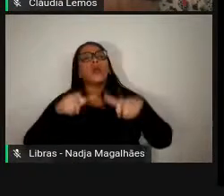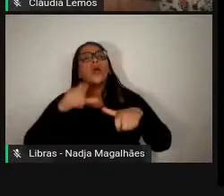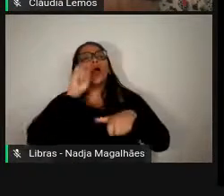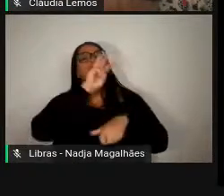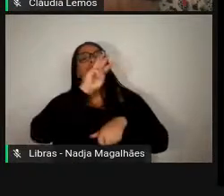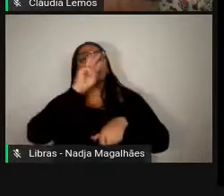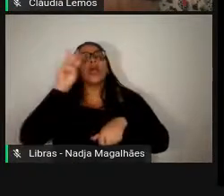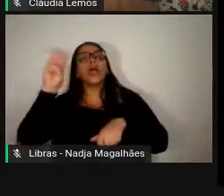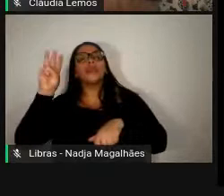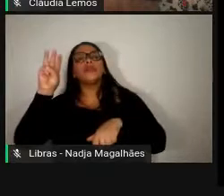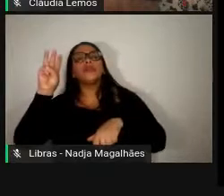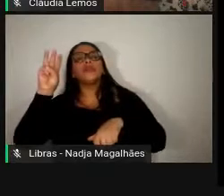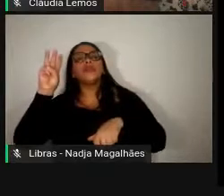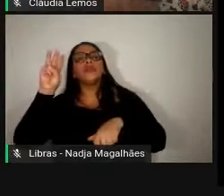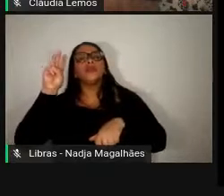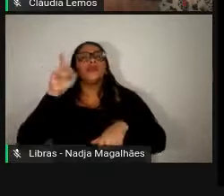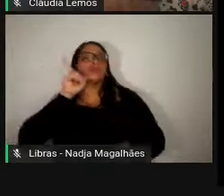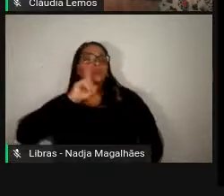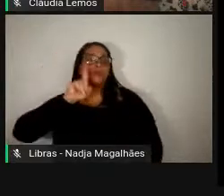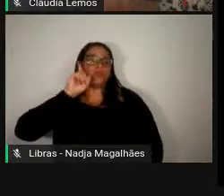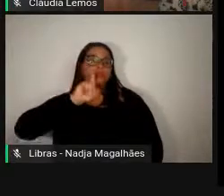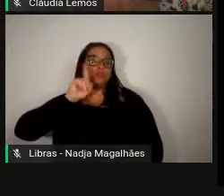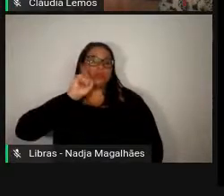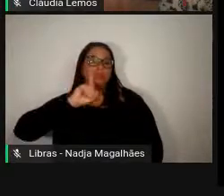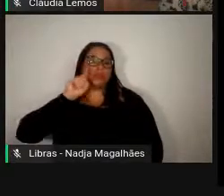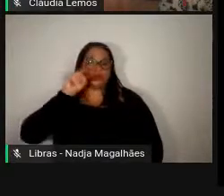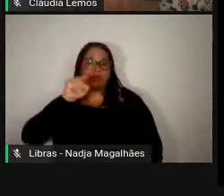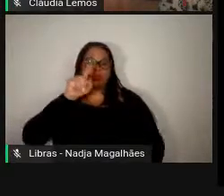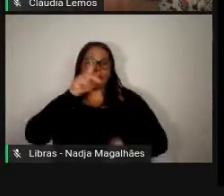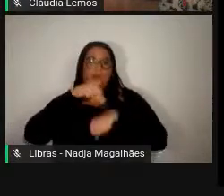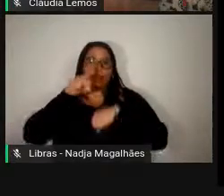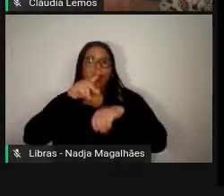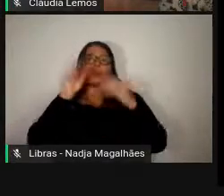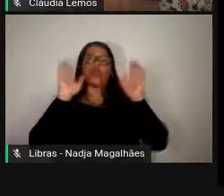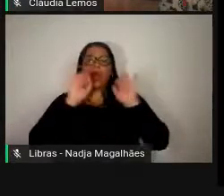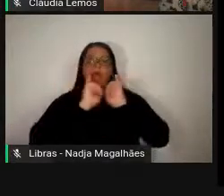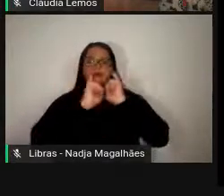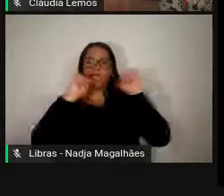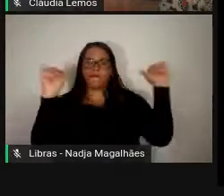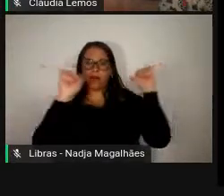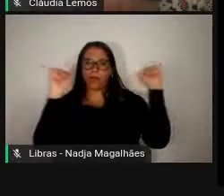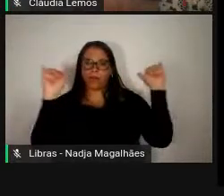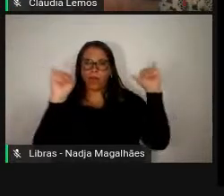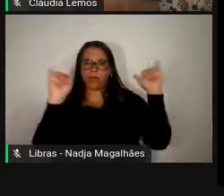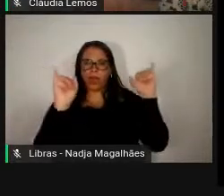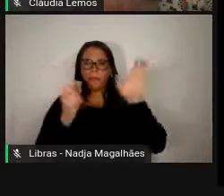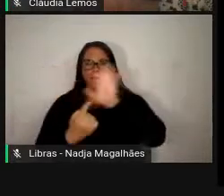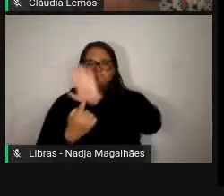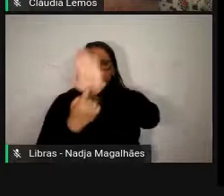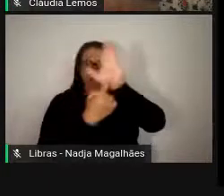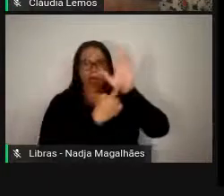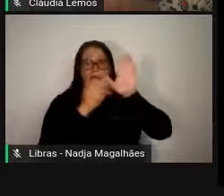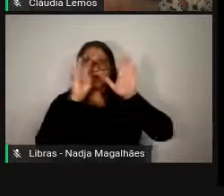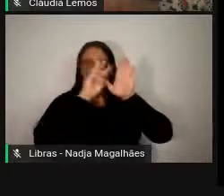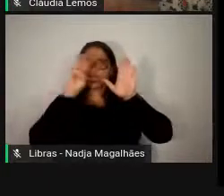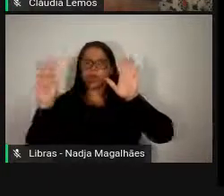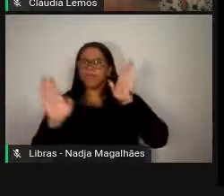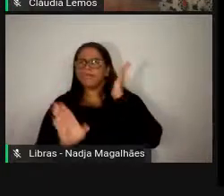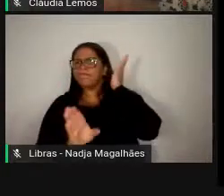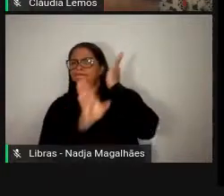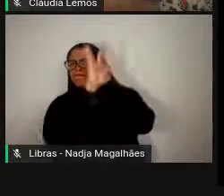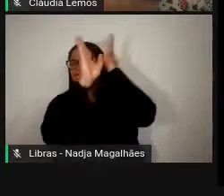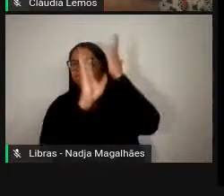site dos Estados Unidos, tá? Ele oferece já a informação na capa do site. Então, quando você entra